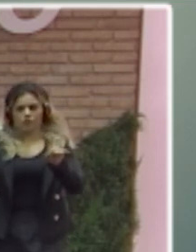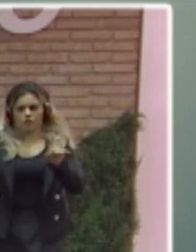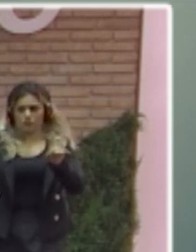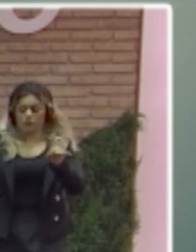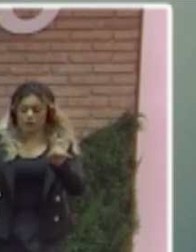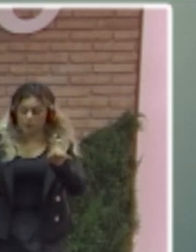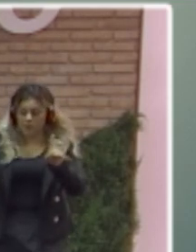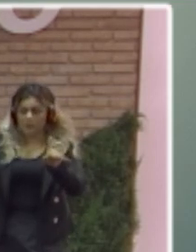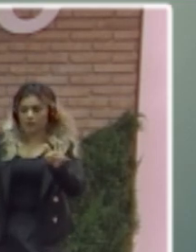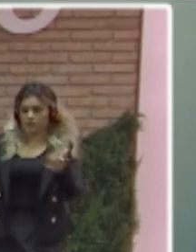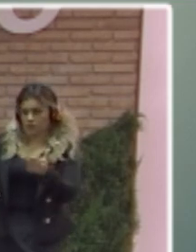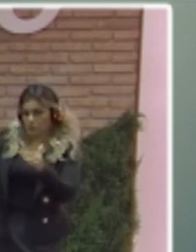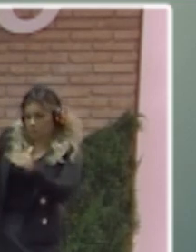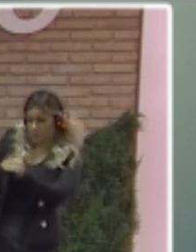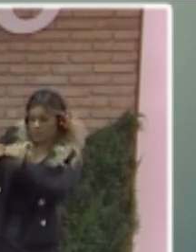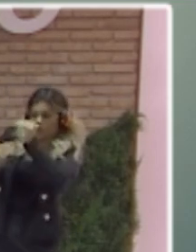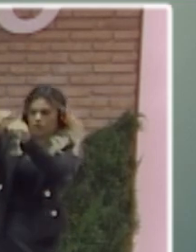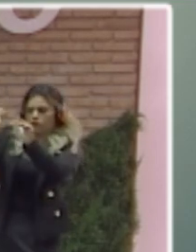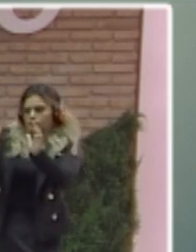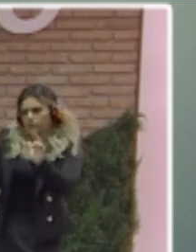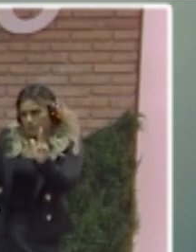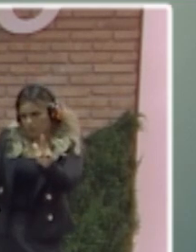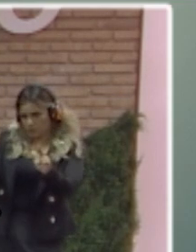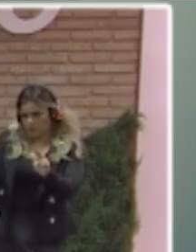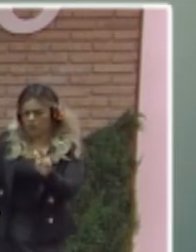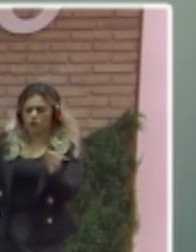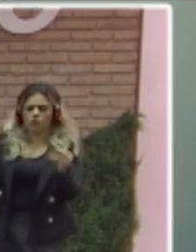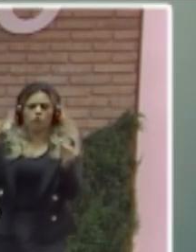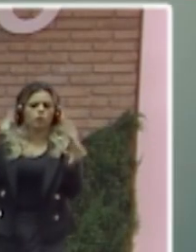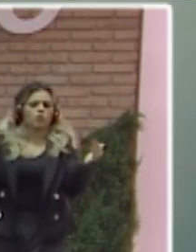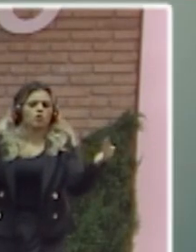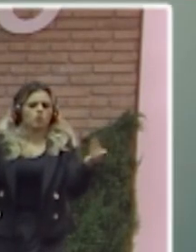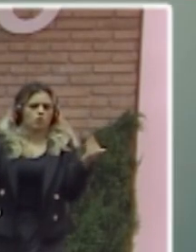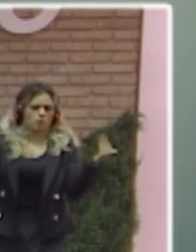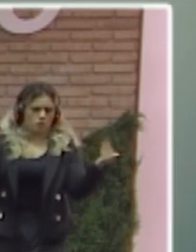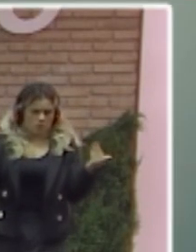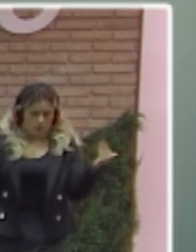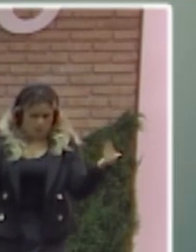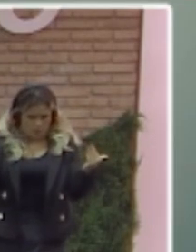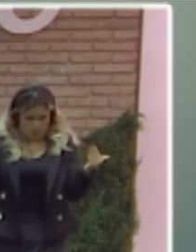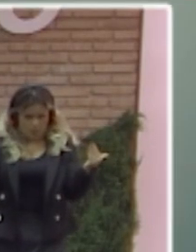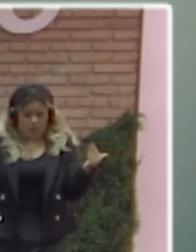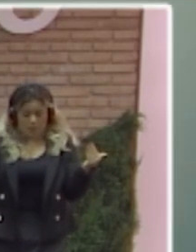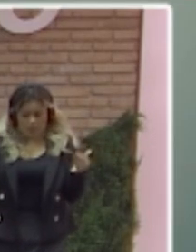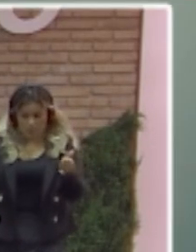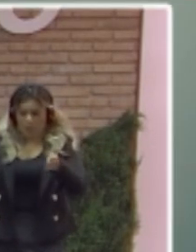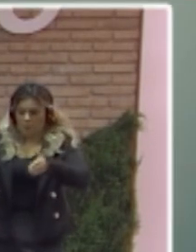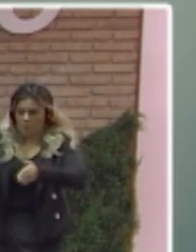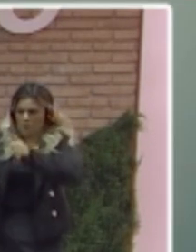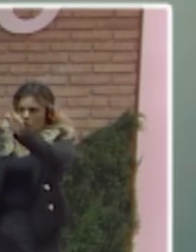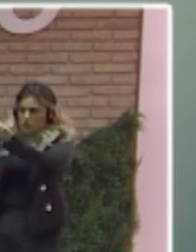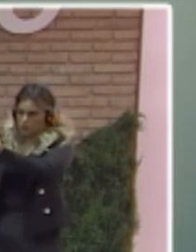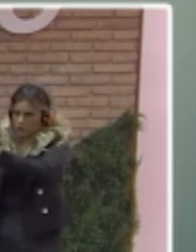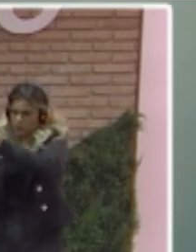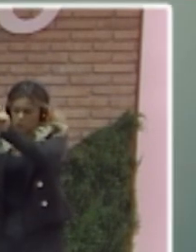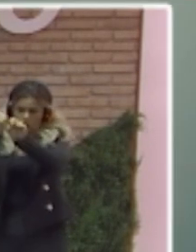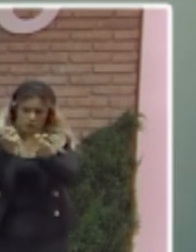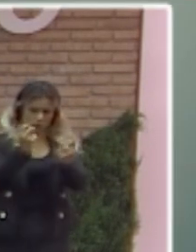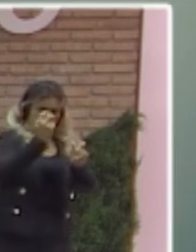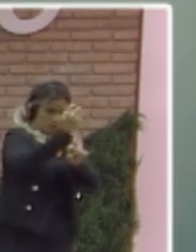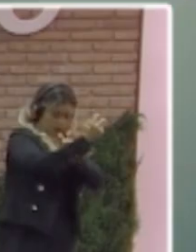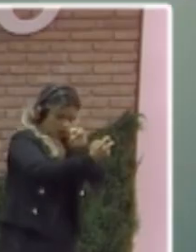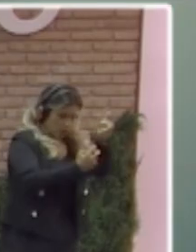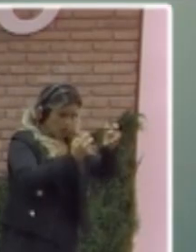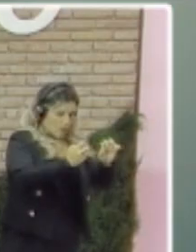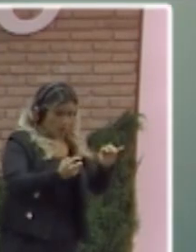ser desenvolvido de uma forma diferente. A comparação entre a construção de um prédio e a construção de um